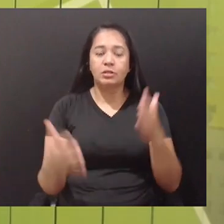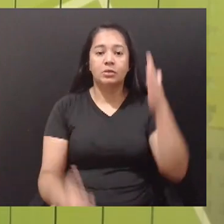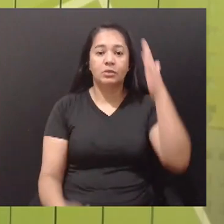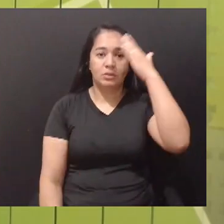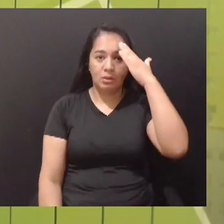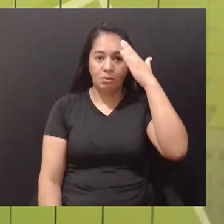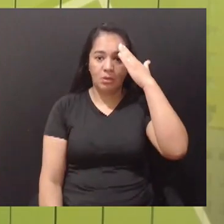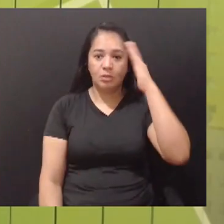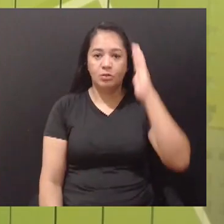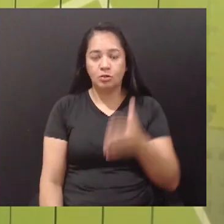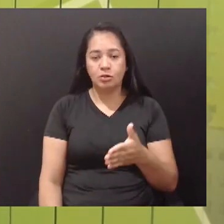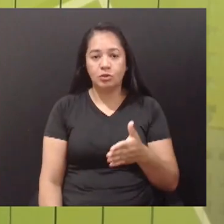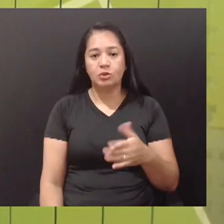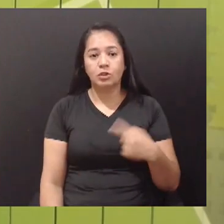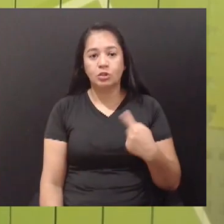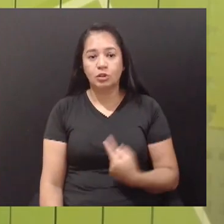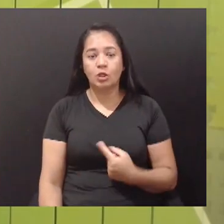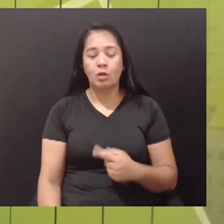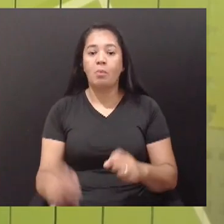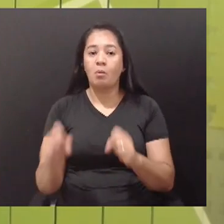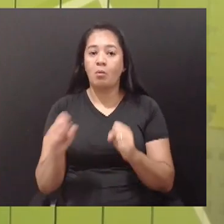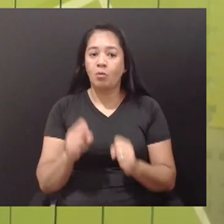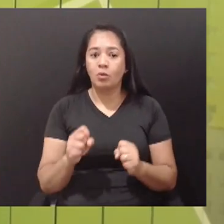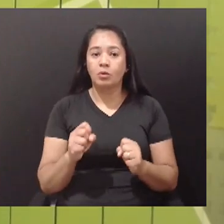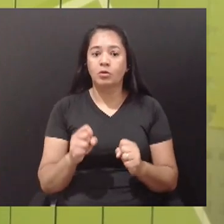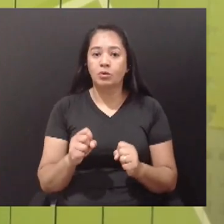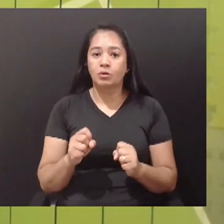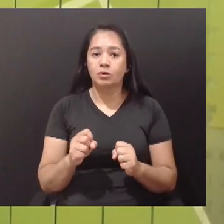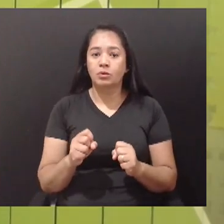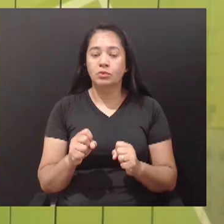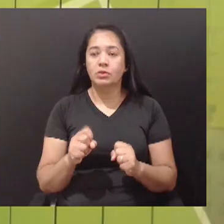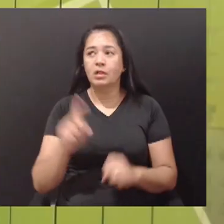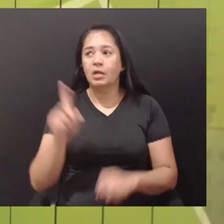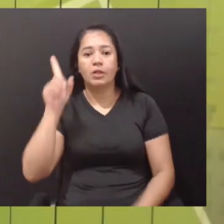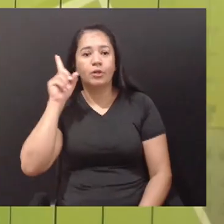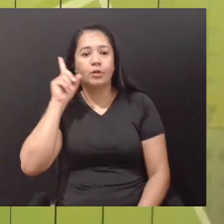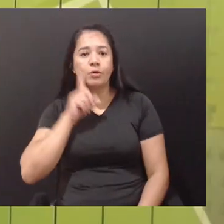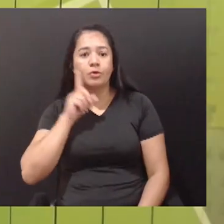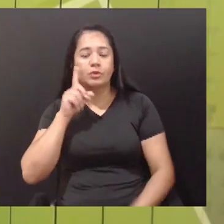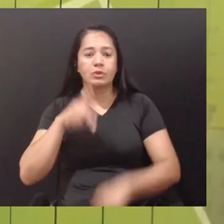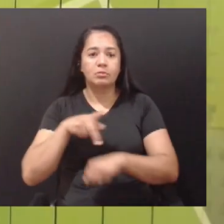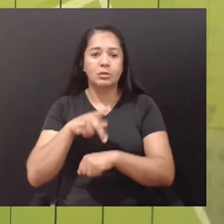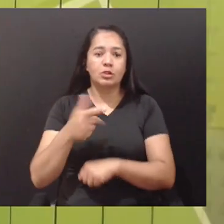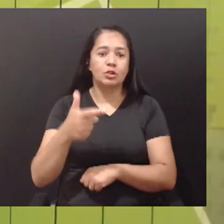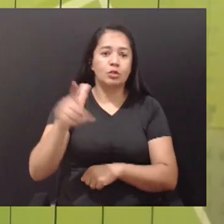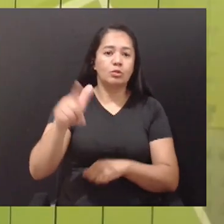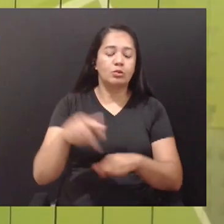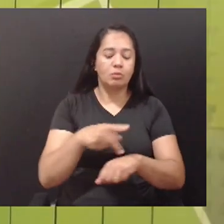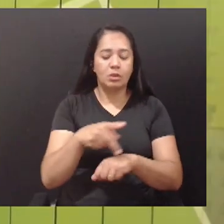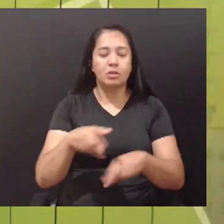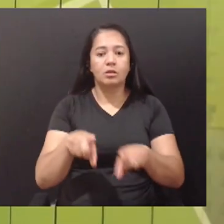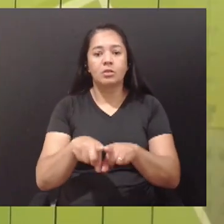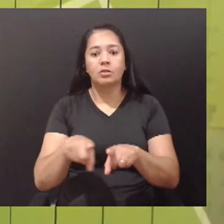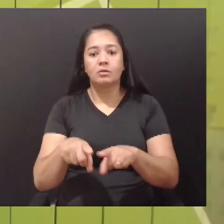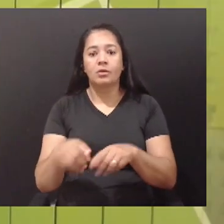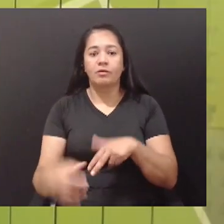que nós podemos, tão quanto nos Estados Unidos e até em outros países, sermos vítimas ou passarmos